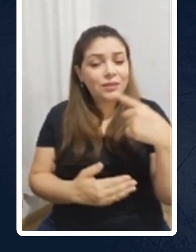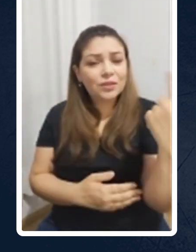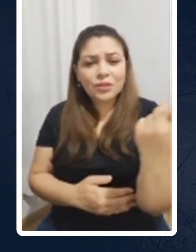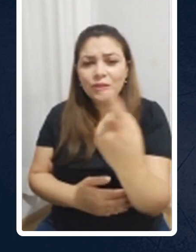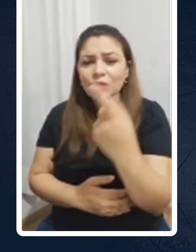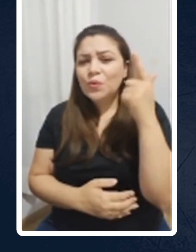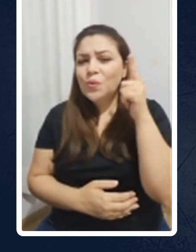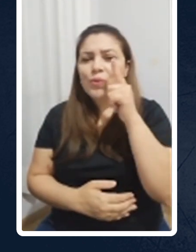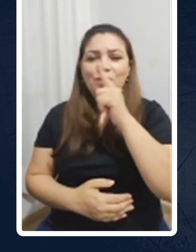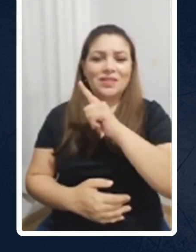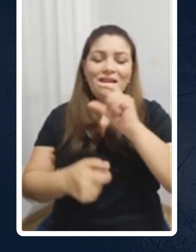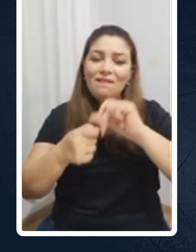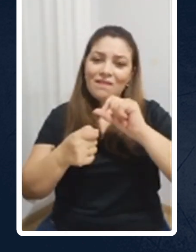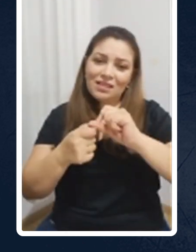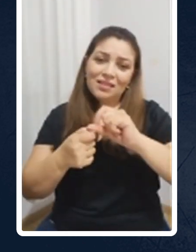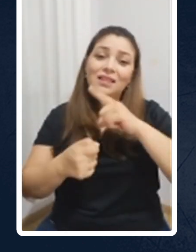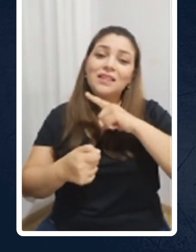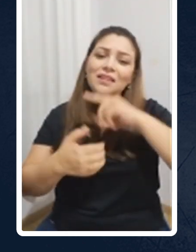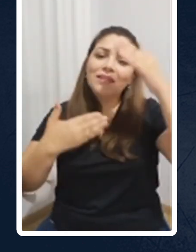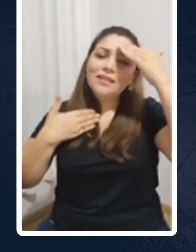ter gratidão pelo que passou.